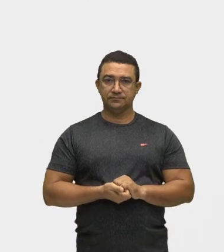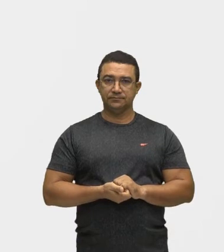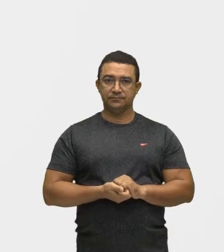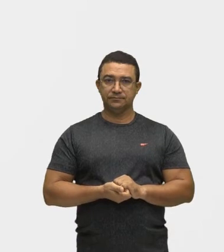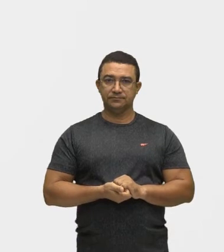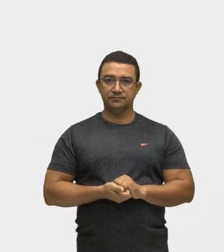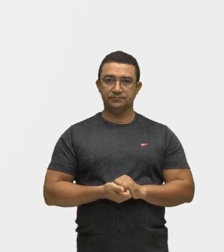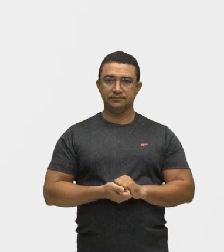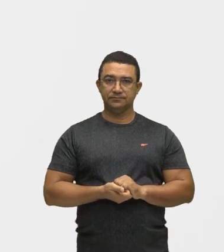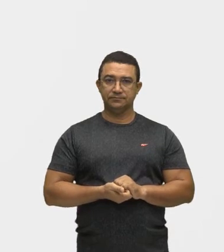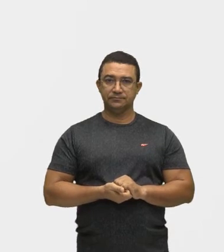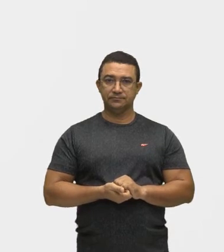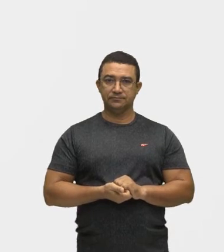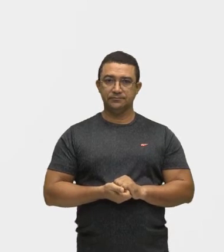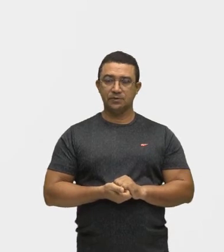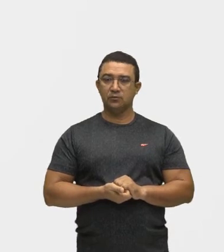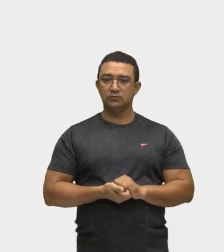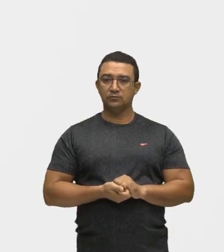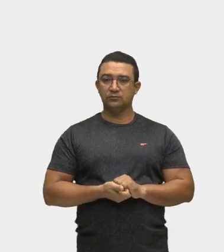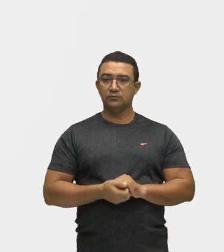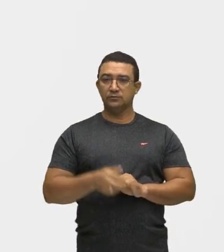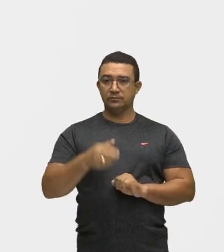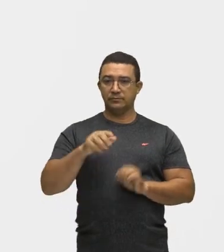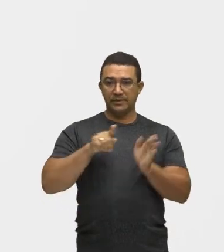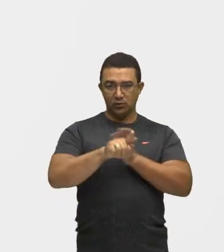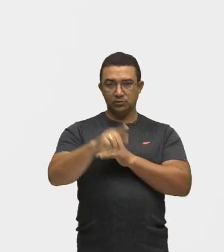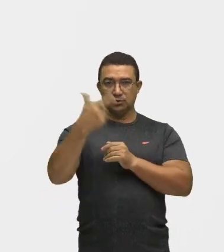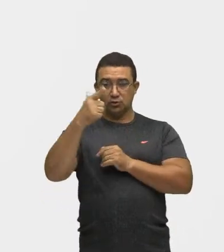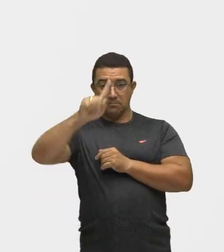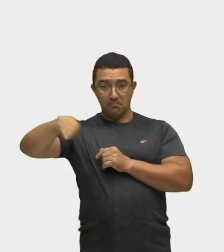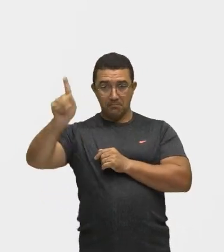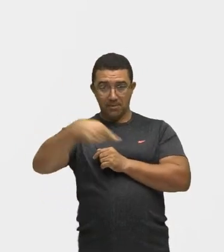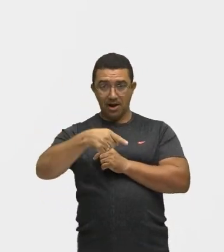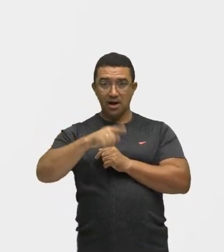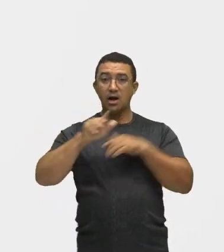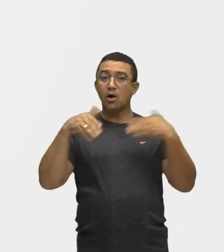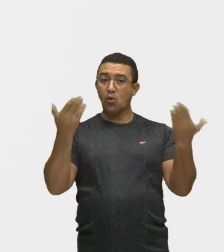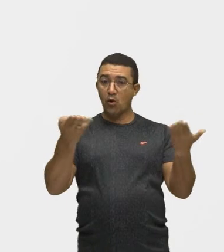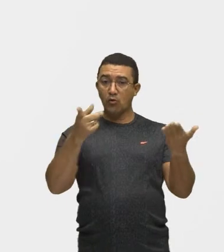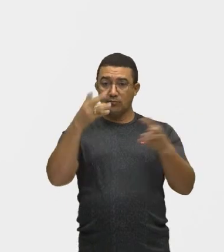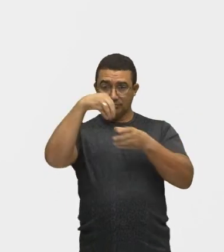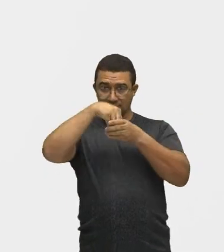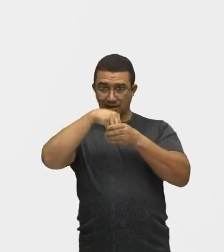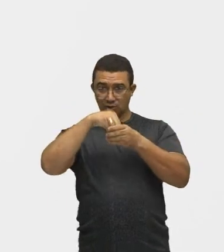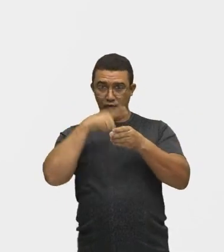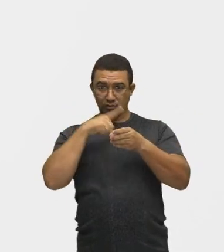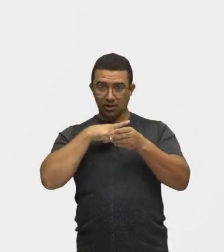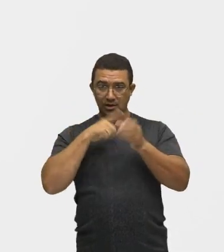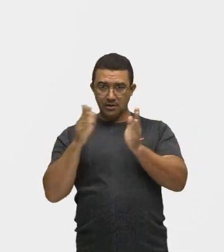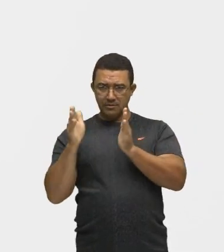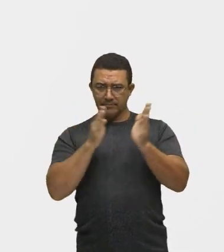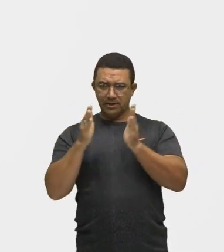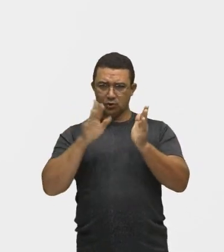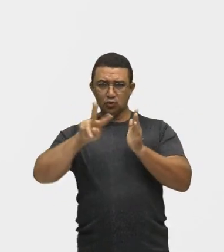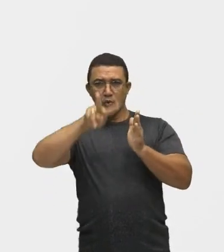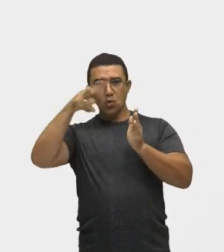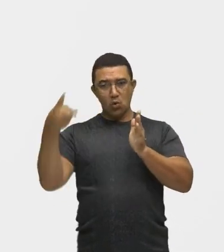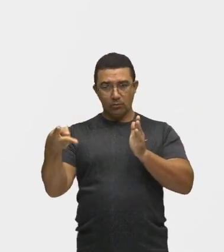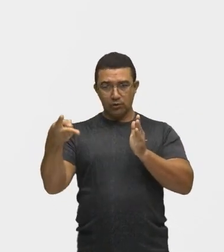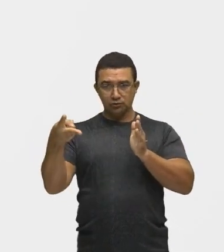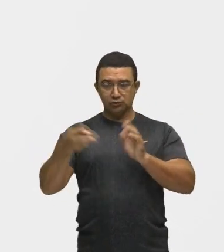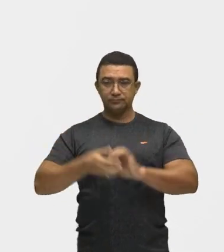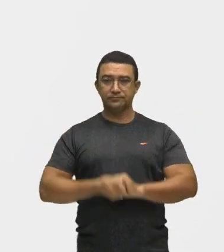questão apenas? Duas questões? Tá. Assinalar a alternativa apresentada o período composto. Olha só, você vai indicar agora aí o período